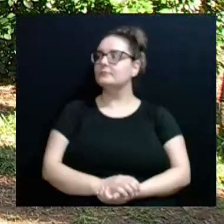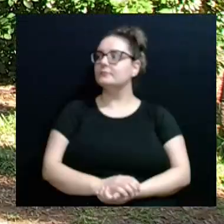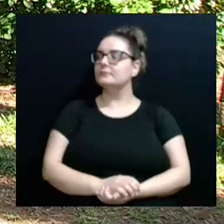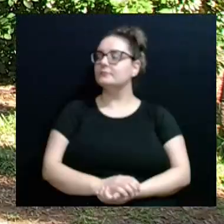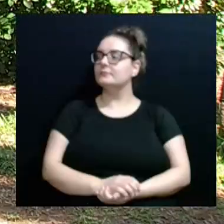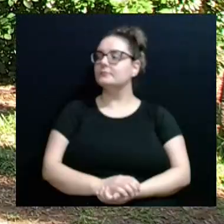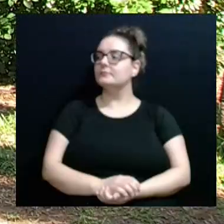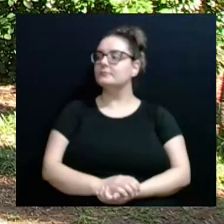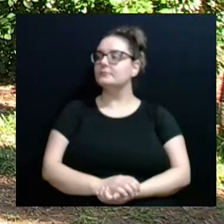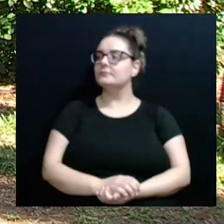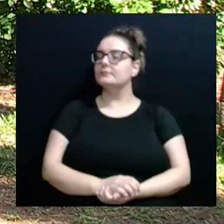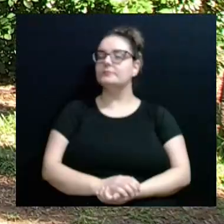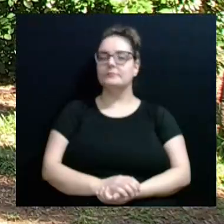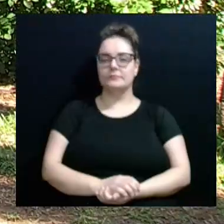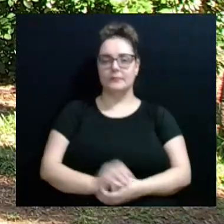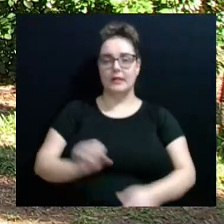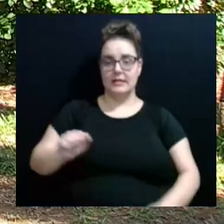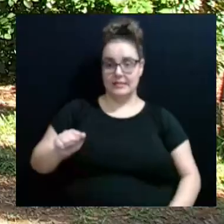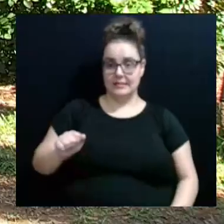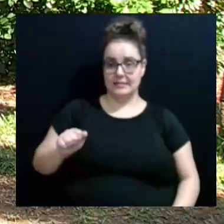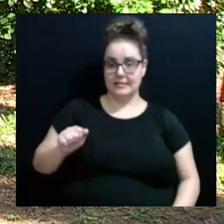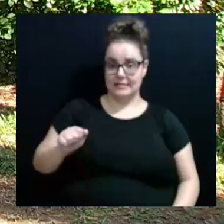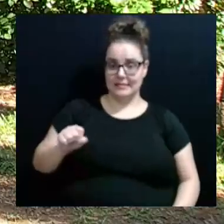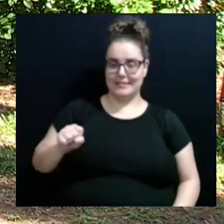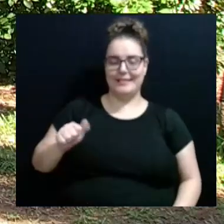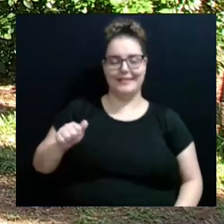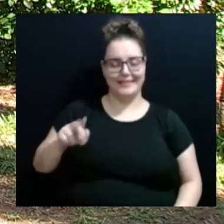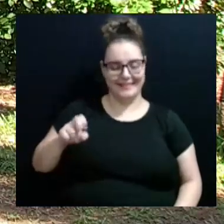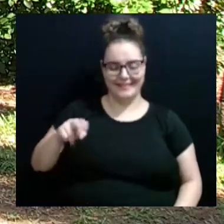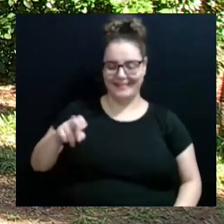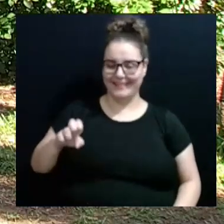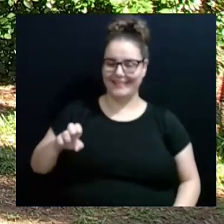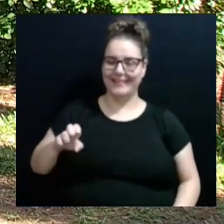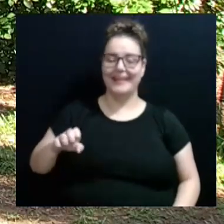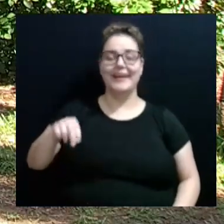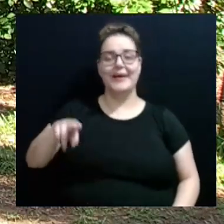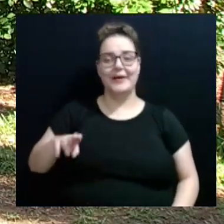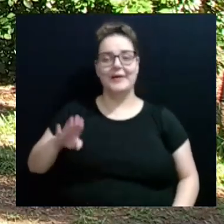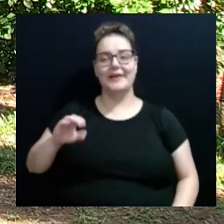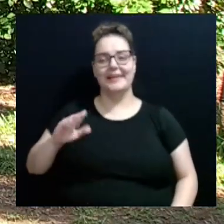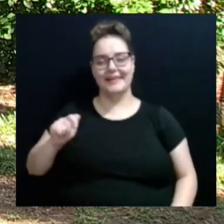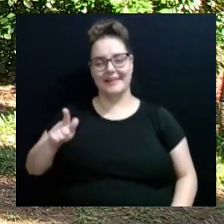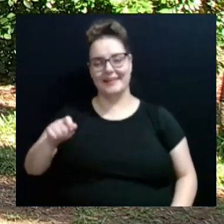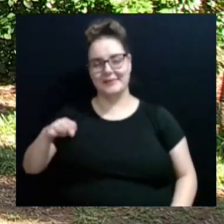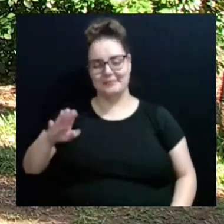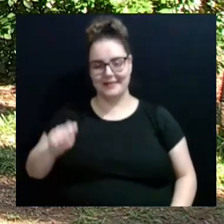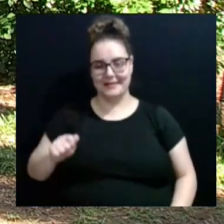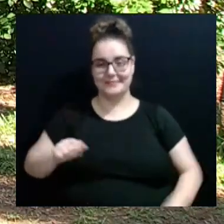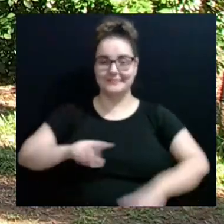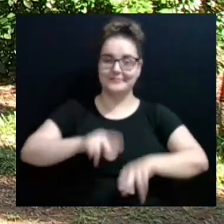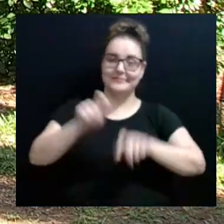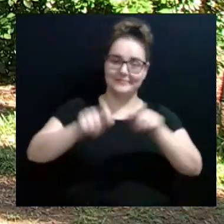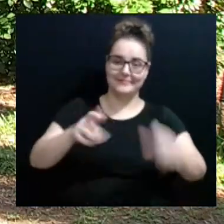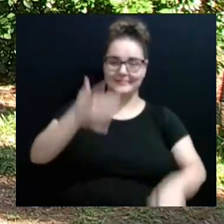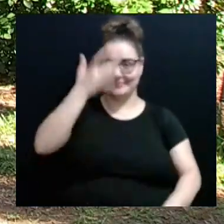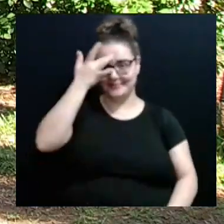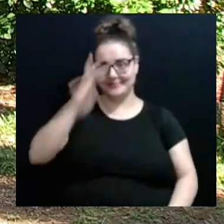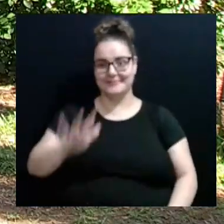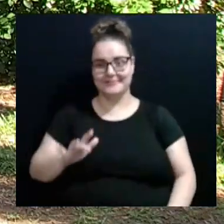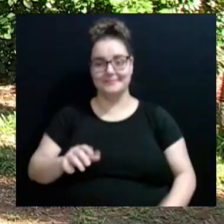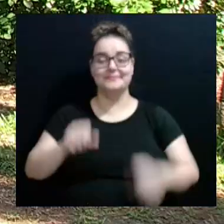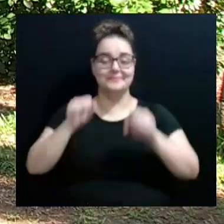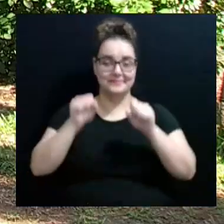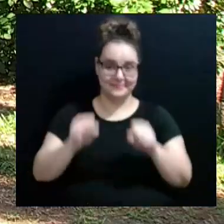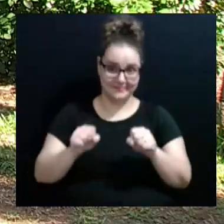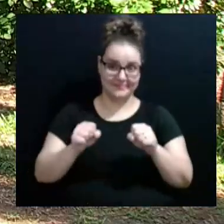saruê ou gambá, esse animal típico da fauna brasileira. O que muita gente não sabe é que ele pode ser um aliado para